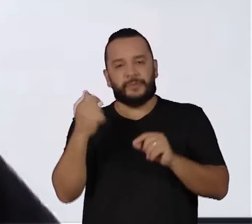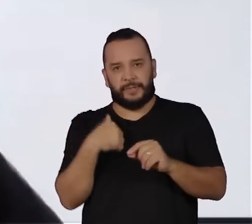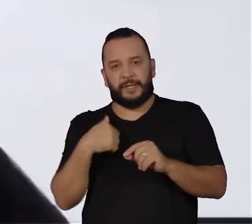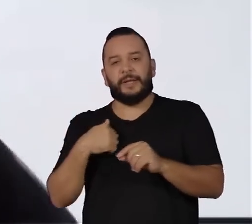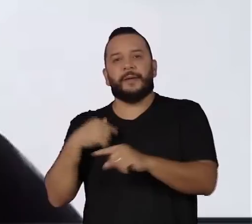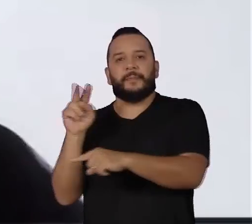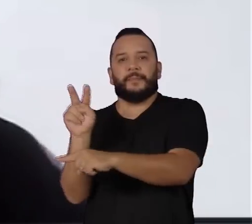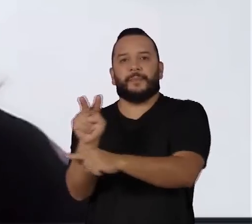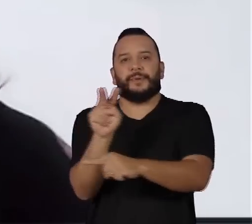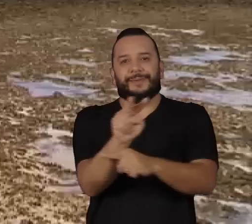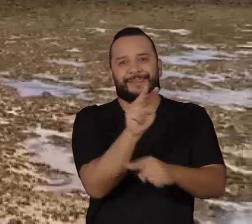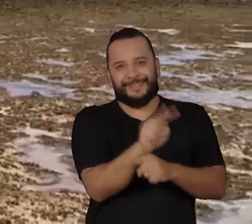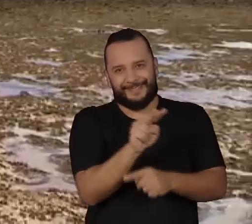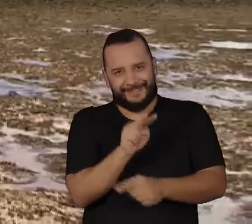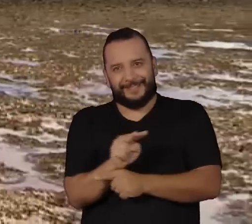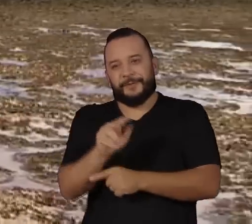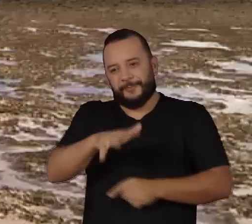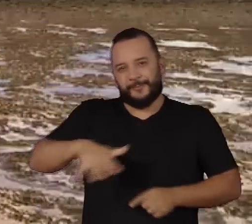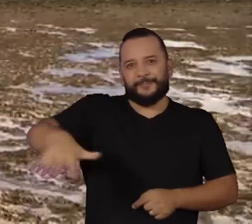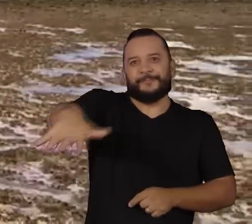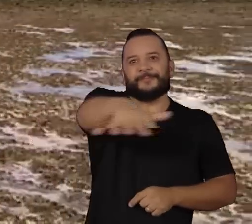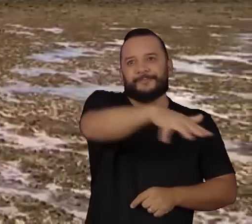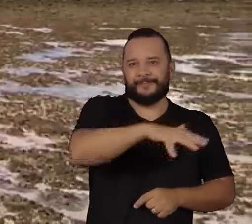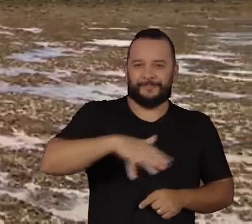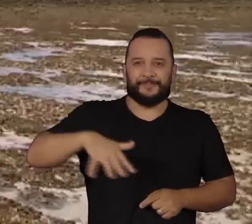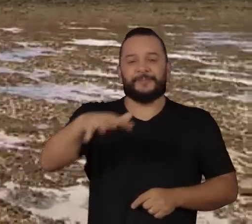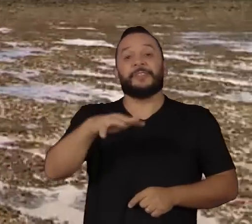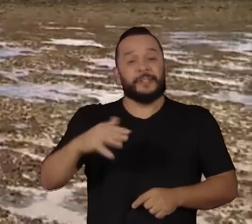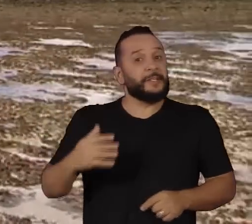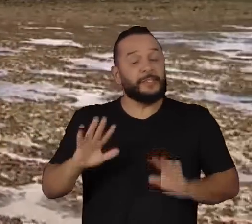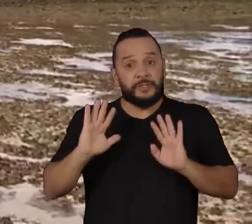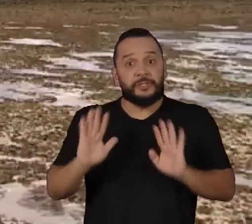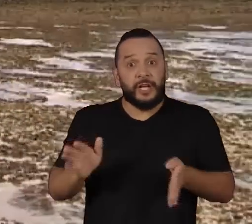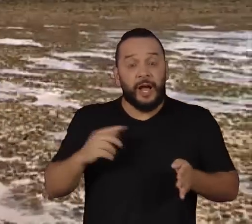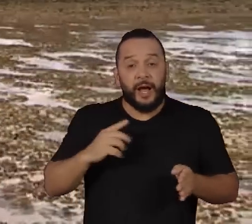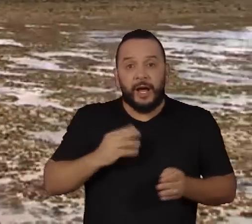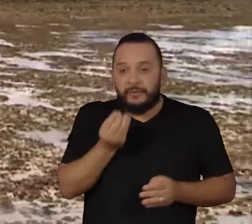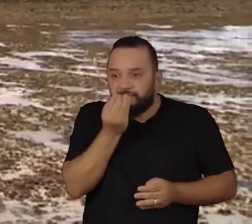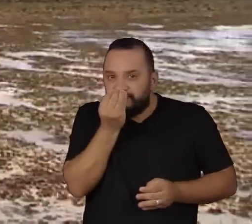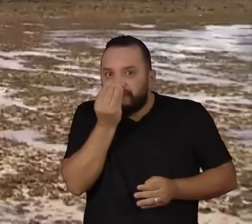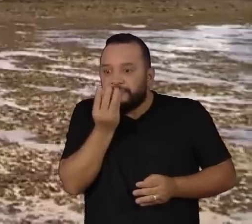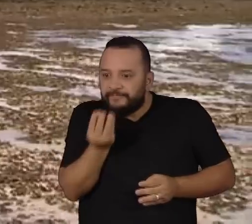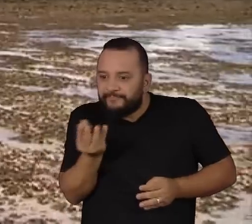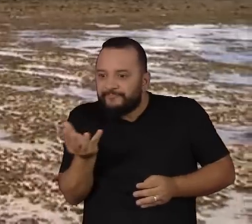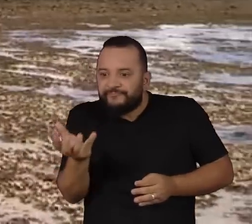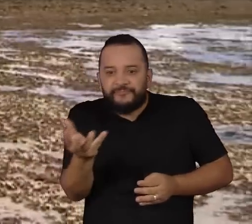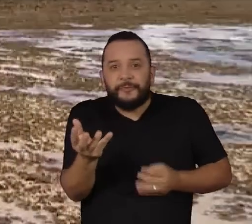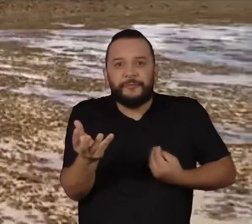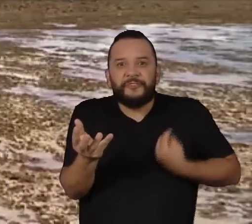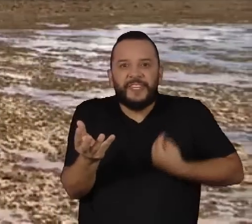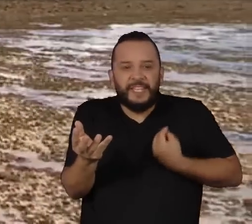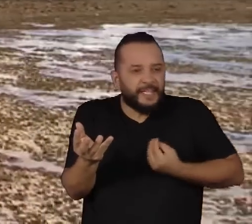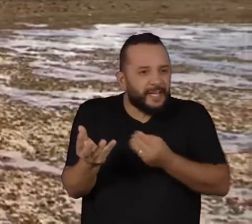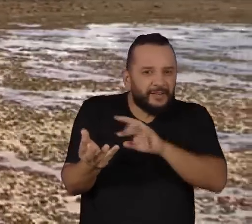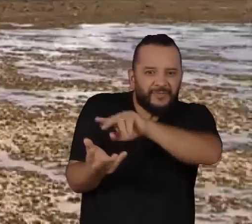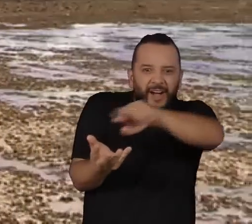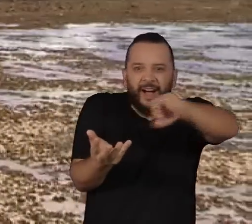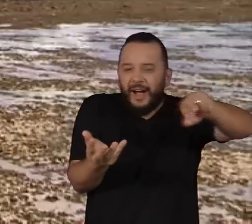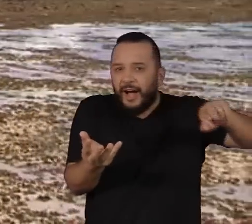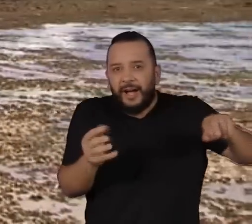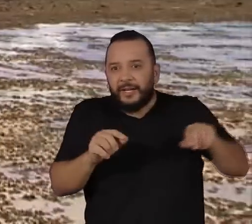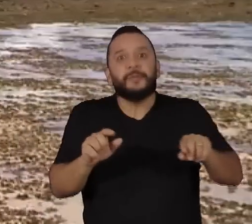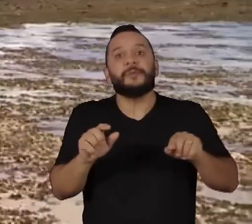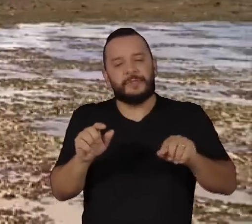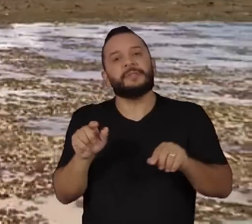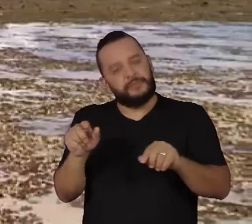né, da erosão costeira. Vários organismos que têm aí uma importância econômica, então, tanto